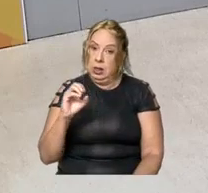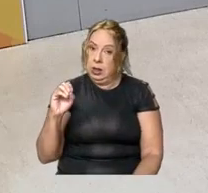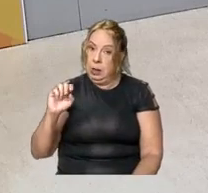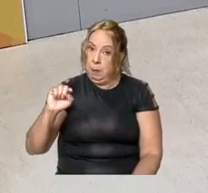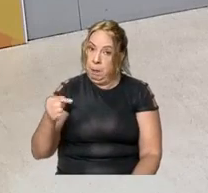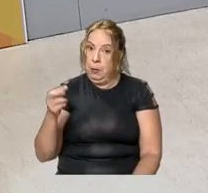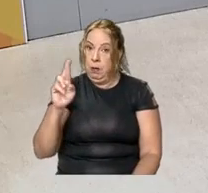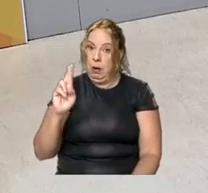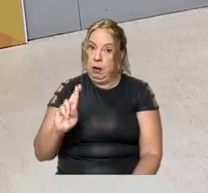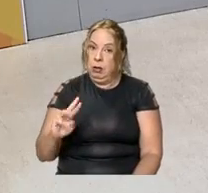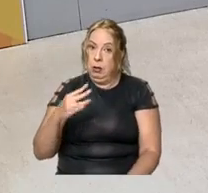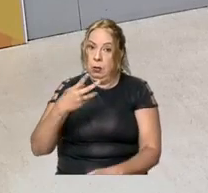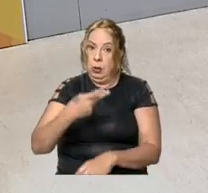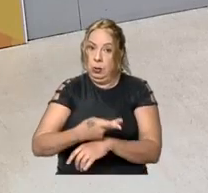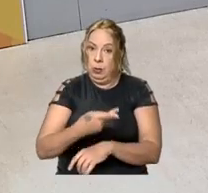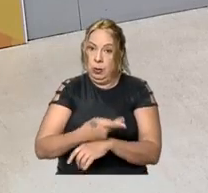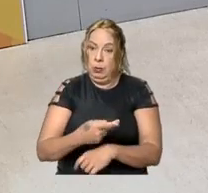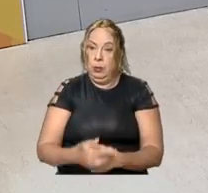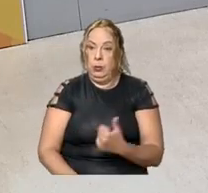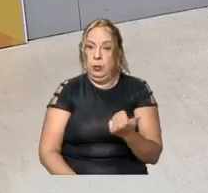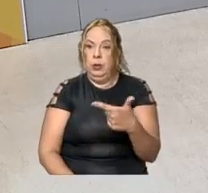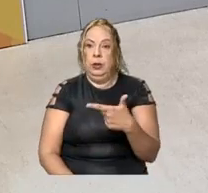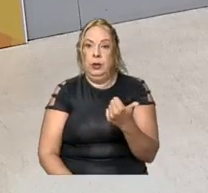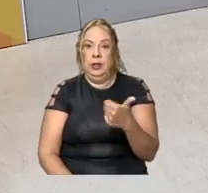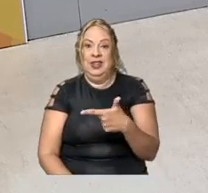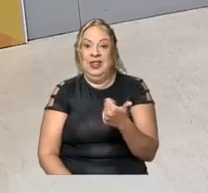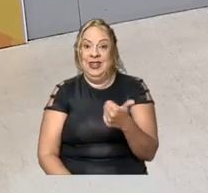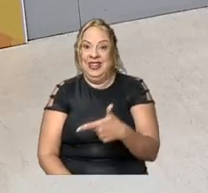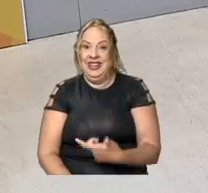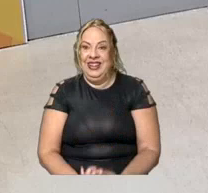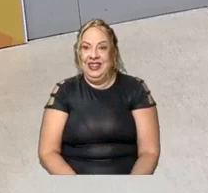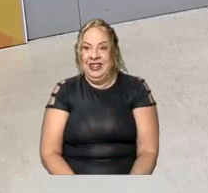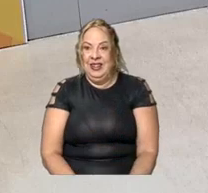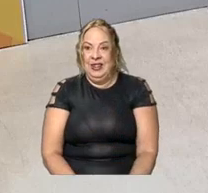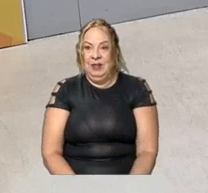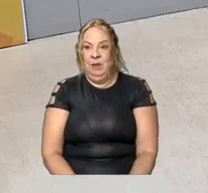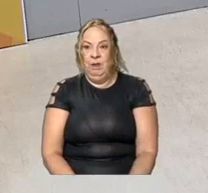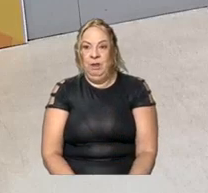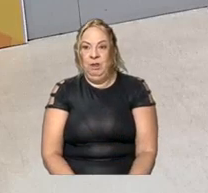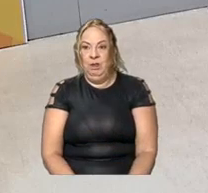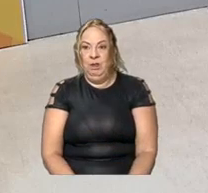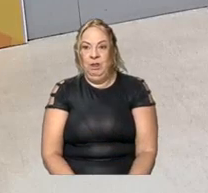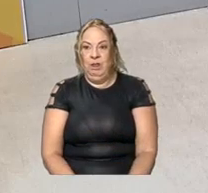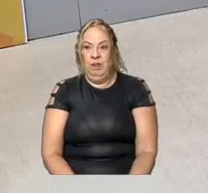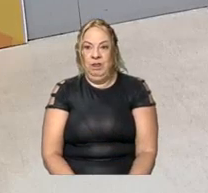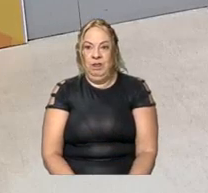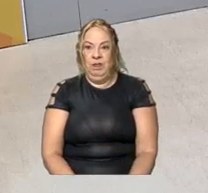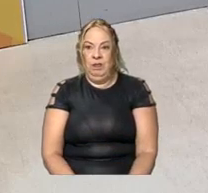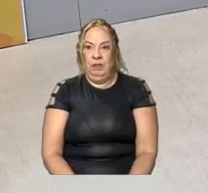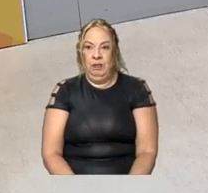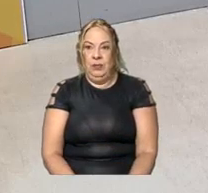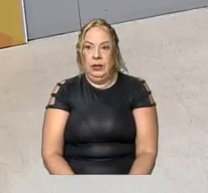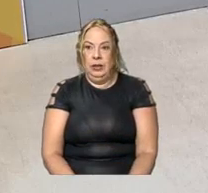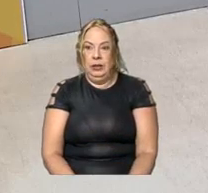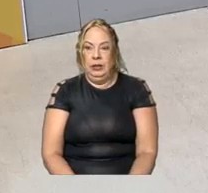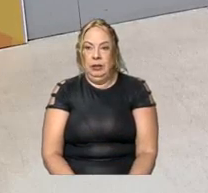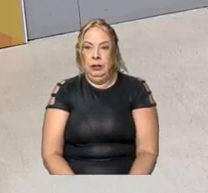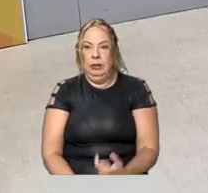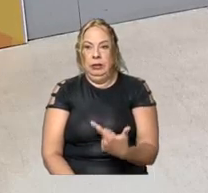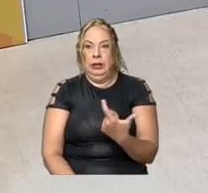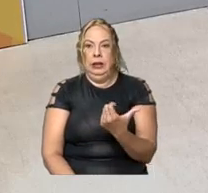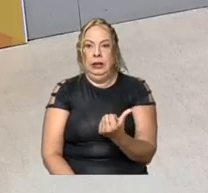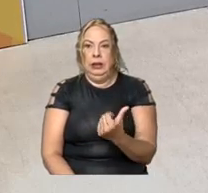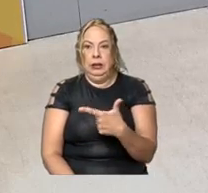Semana da Criança Cajucap. Marque 12, 12, 12, sobe 12. 12 subiu, subiu 12, sobe